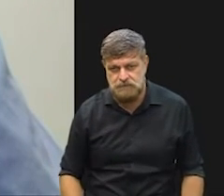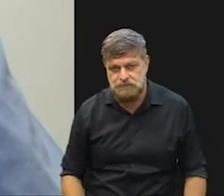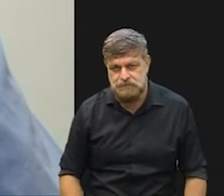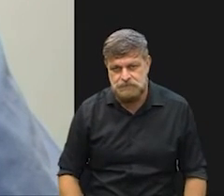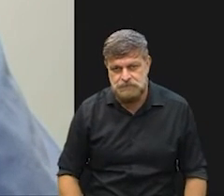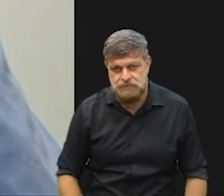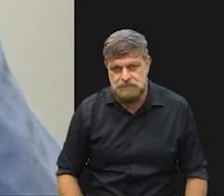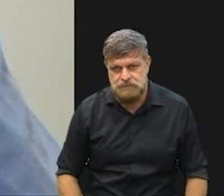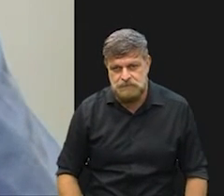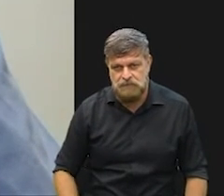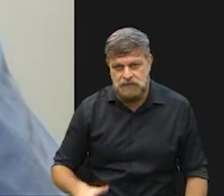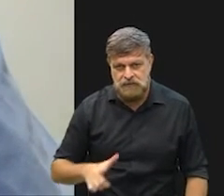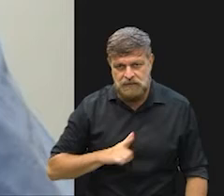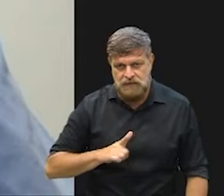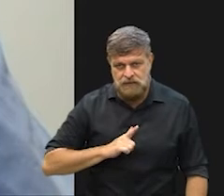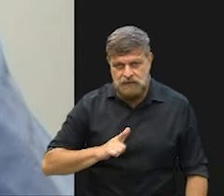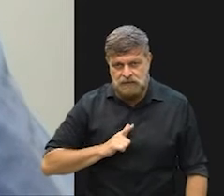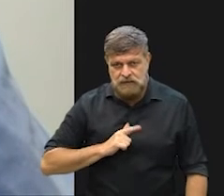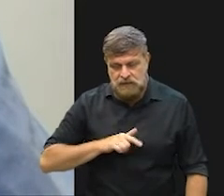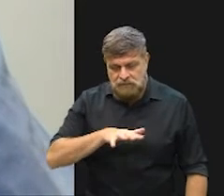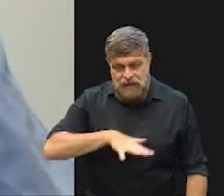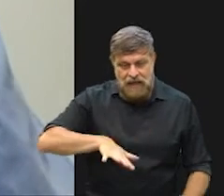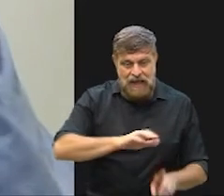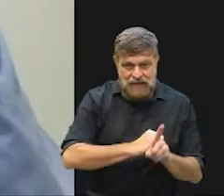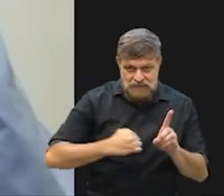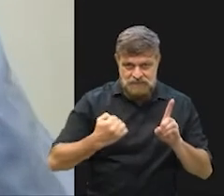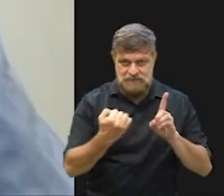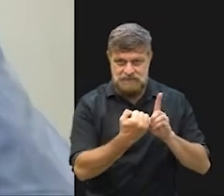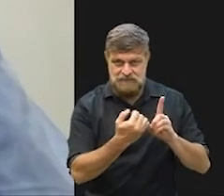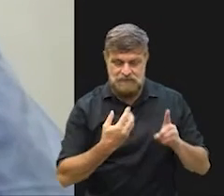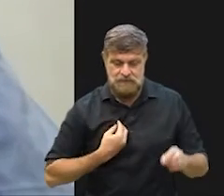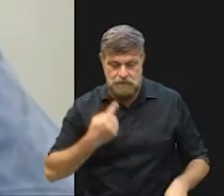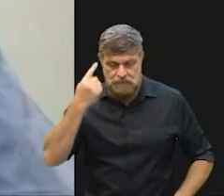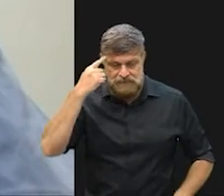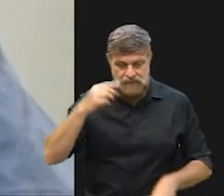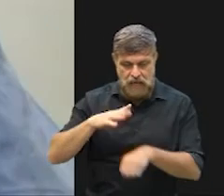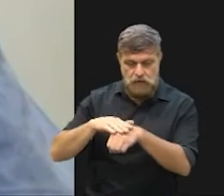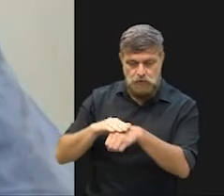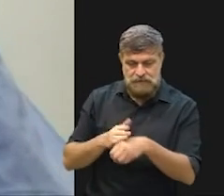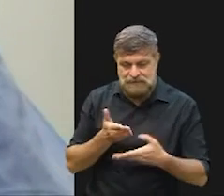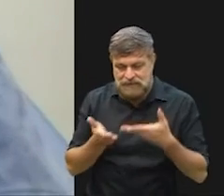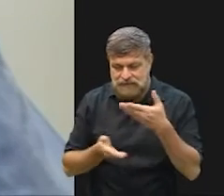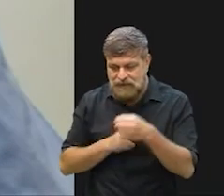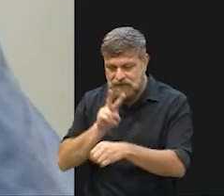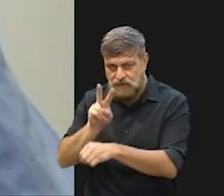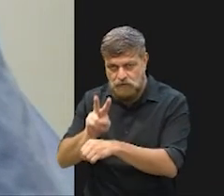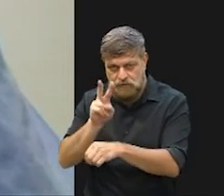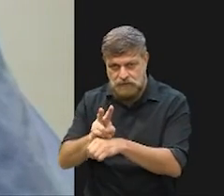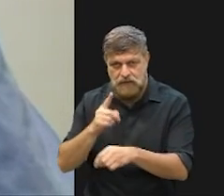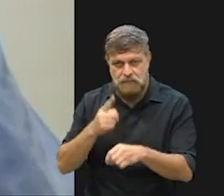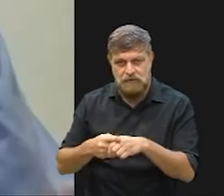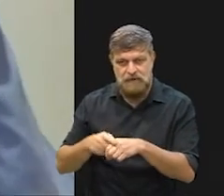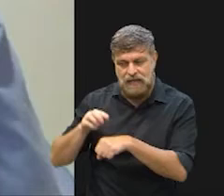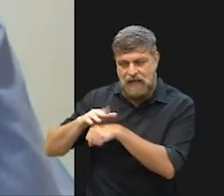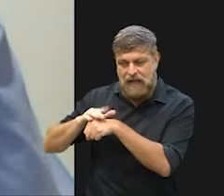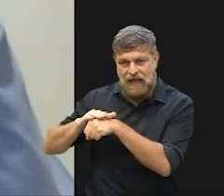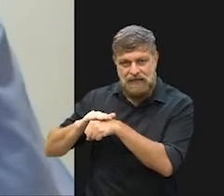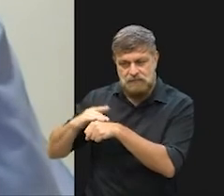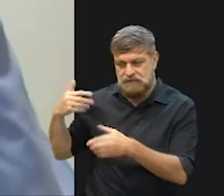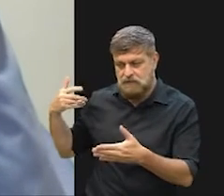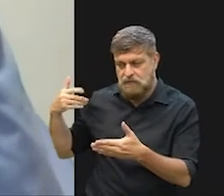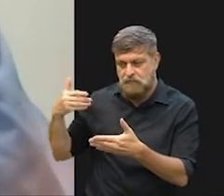grande movimento da sociedade para tratar as doenças, porque as doenças que surgiram eram então